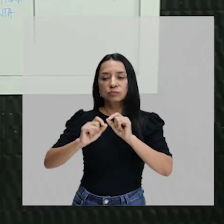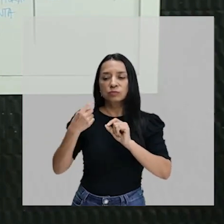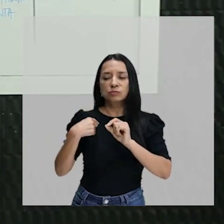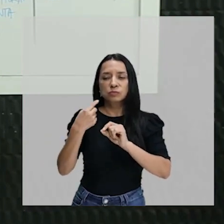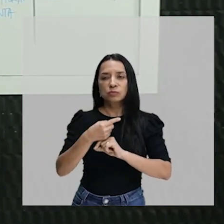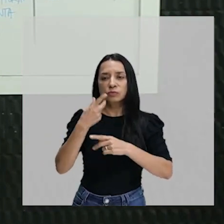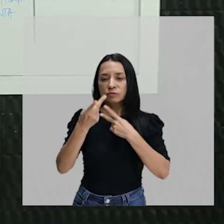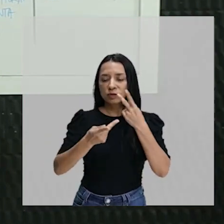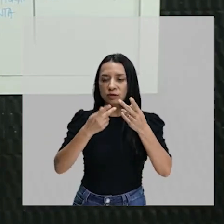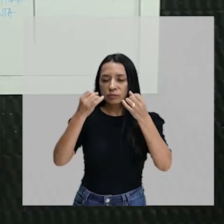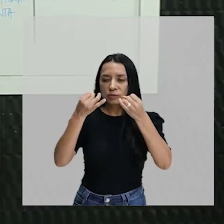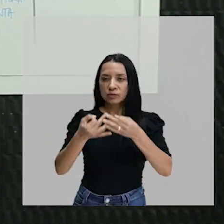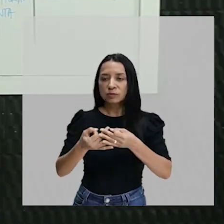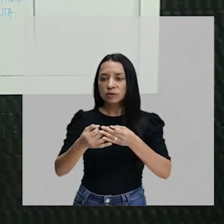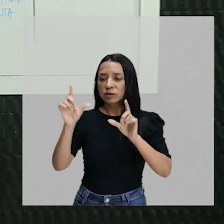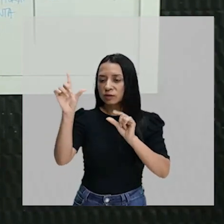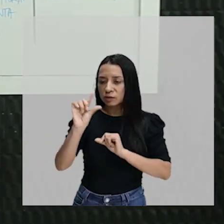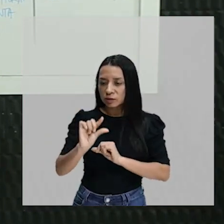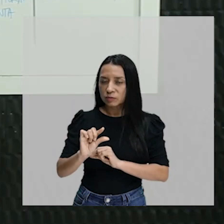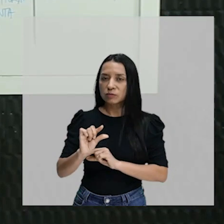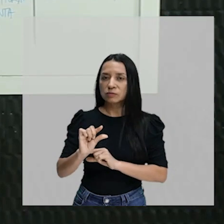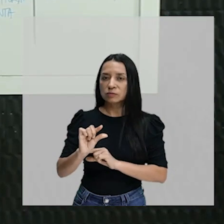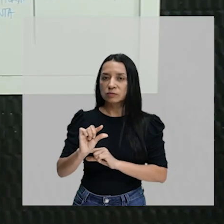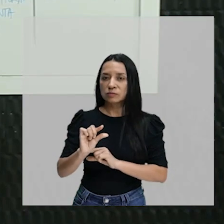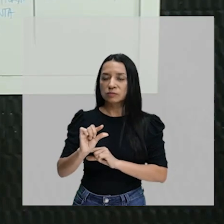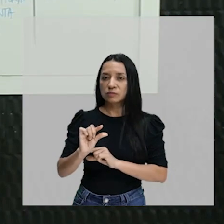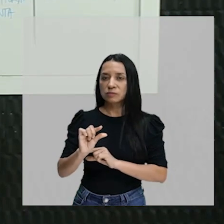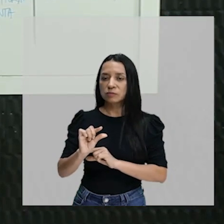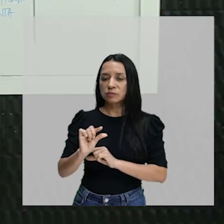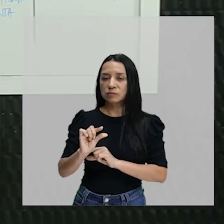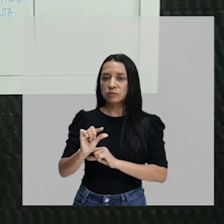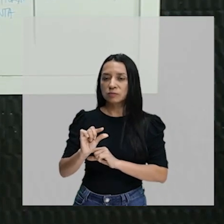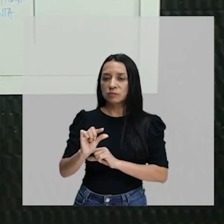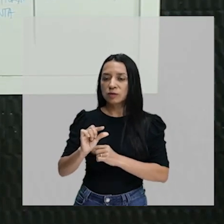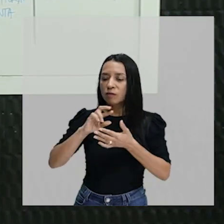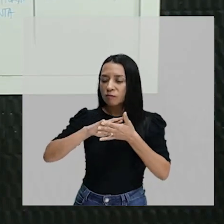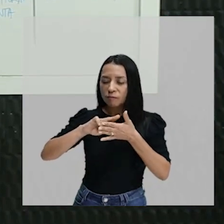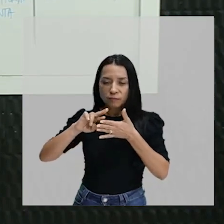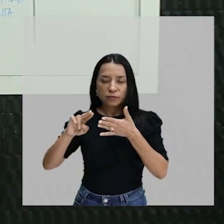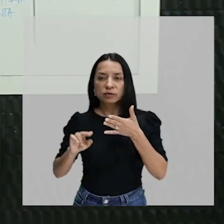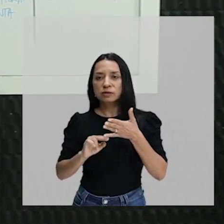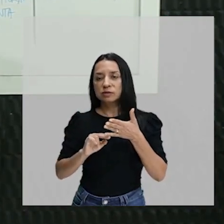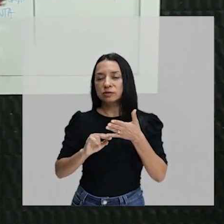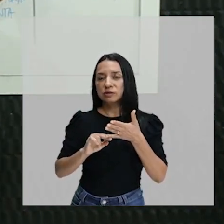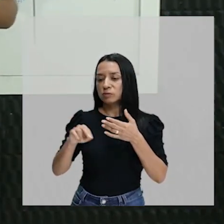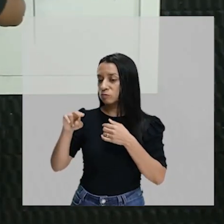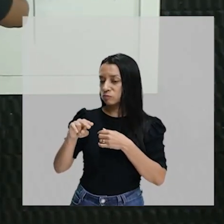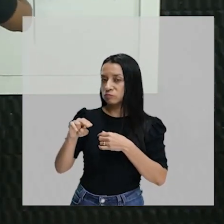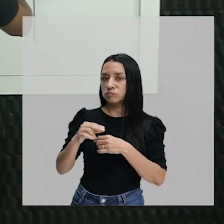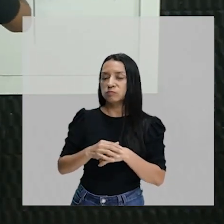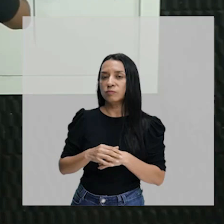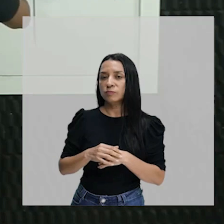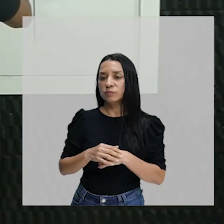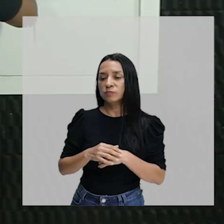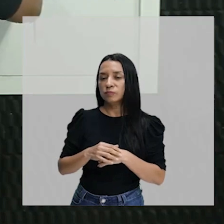fala nessa redução da mesma forma né aliás essa variação na mesma forma uma